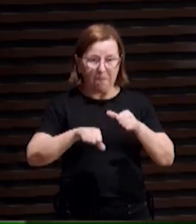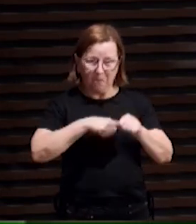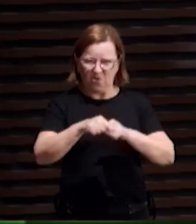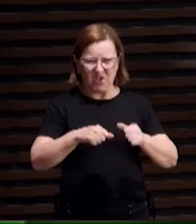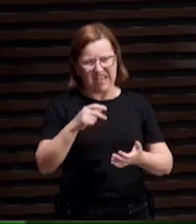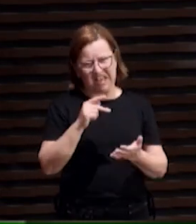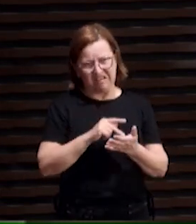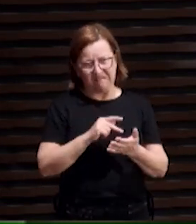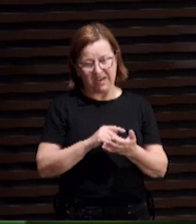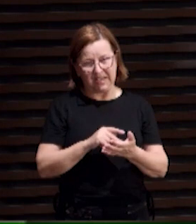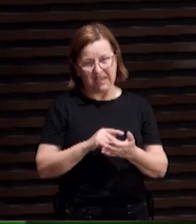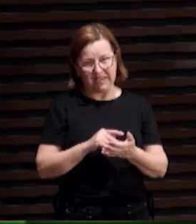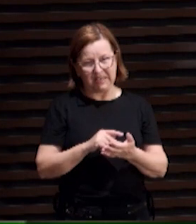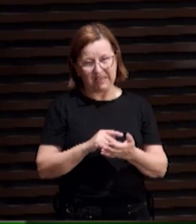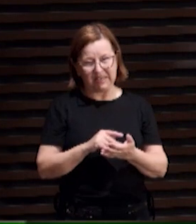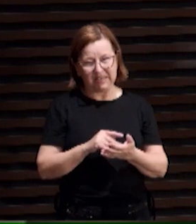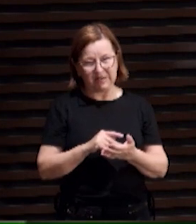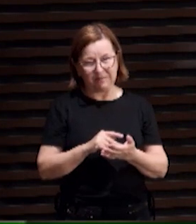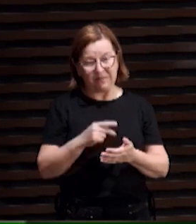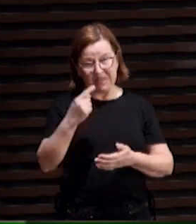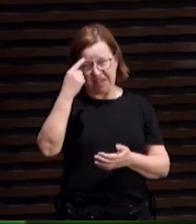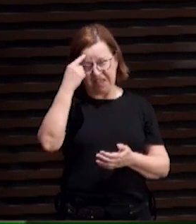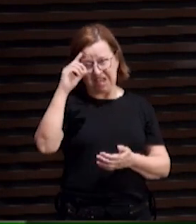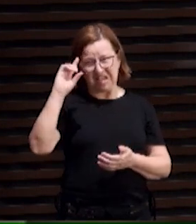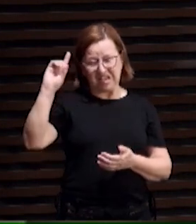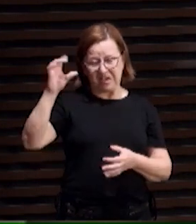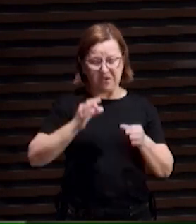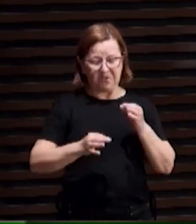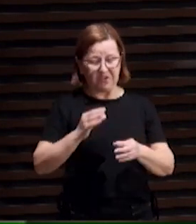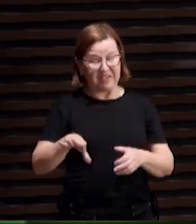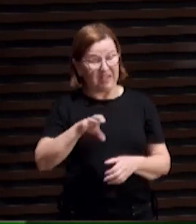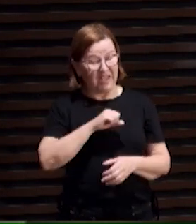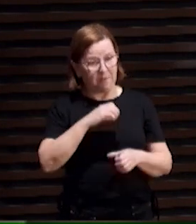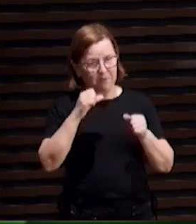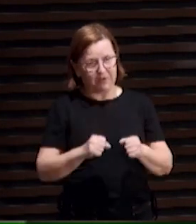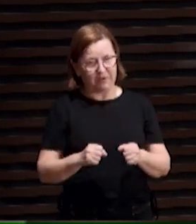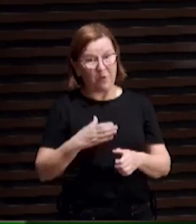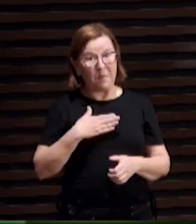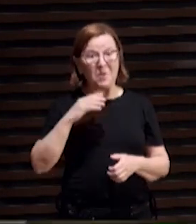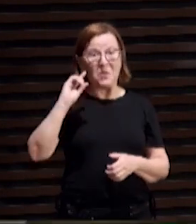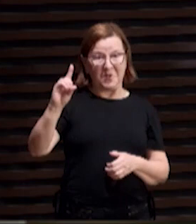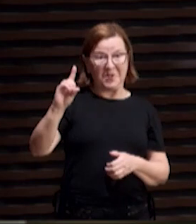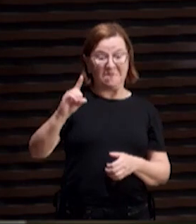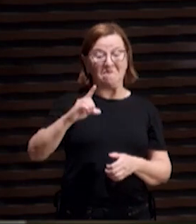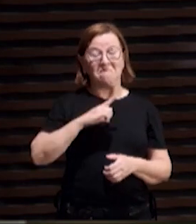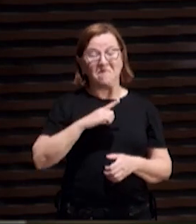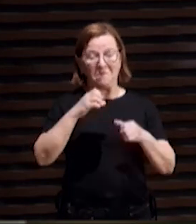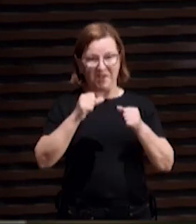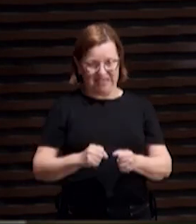na ideia de Deus, justiça, amor e poder. O meu Deus era o poder.